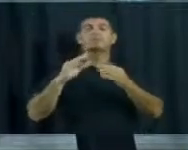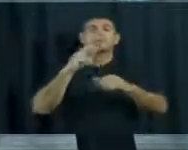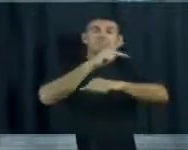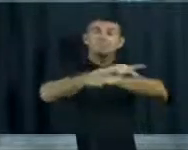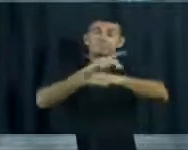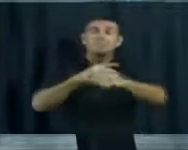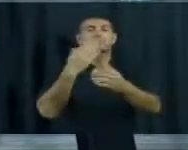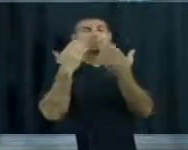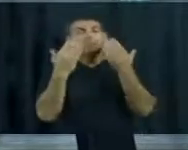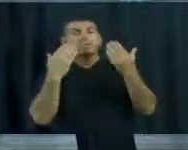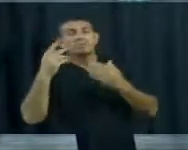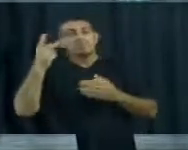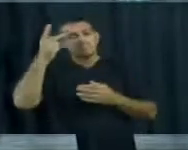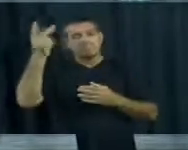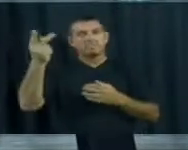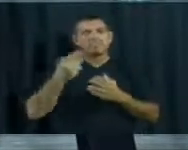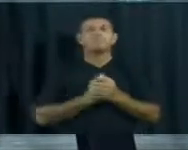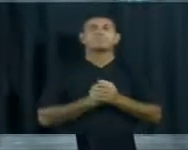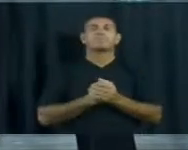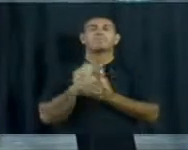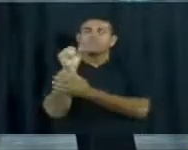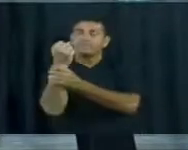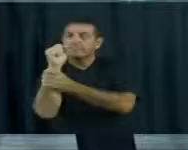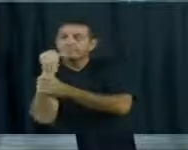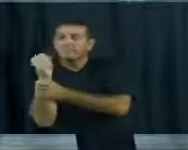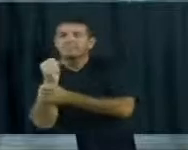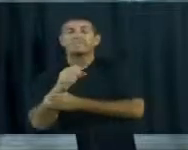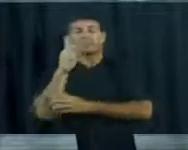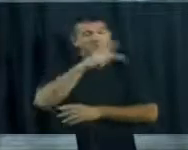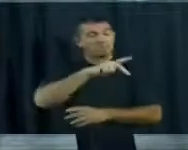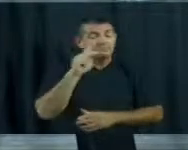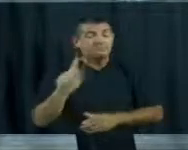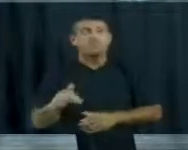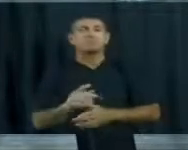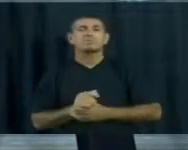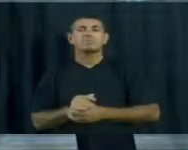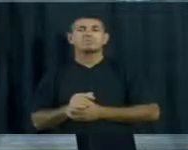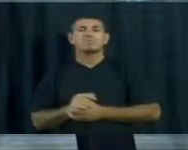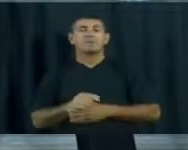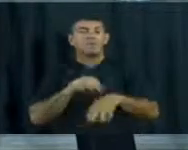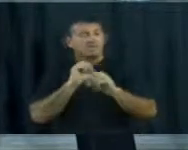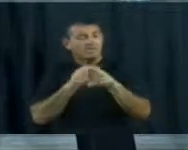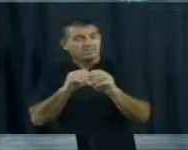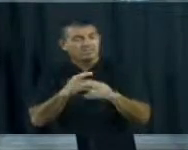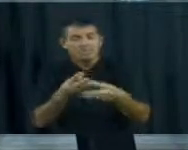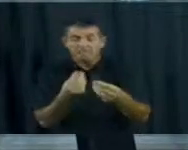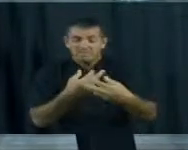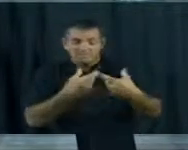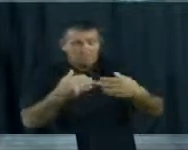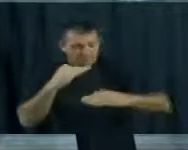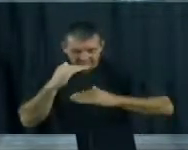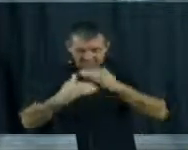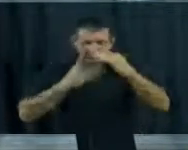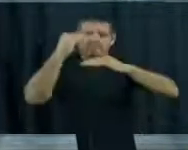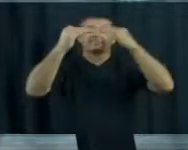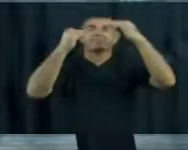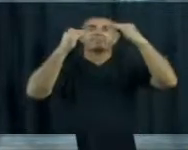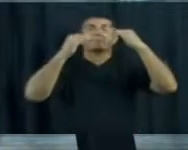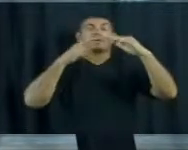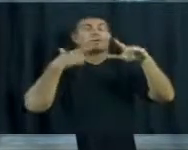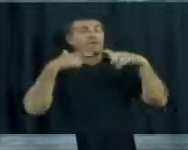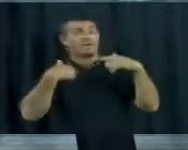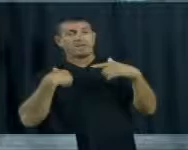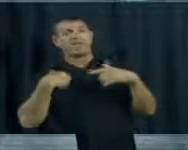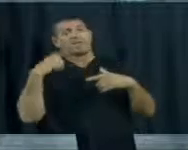com a fonoaudióloga, com a pedagoga, com a professora pedagoga. Eu trabalhei nos SENAPs trazendo